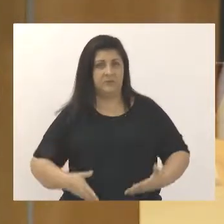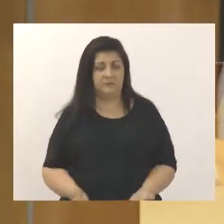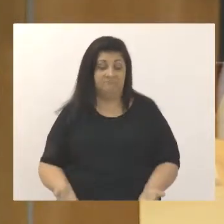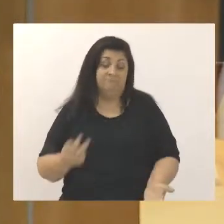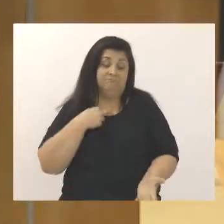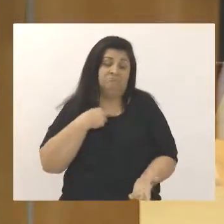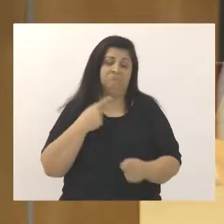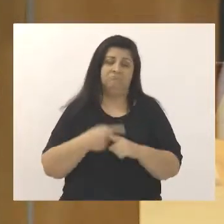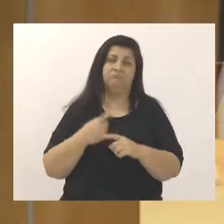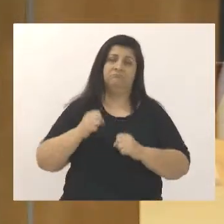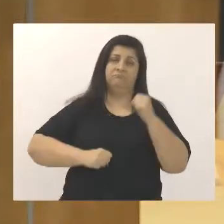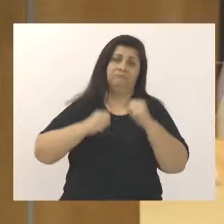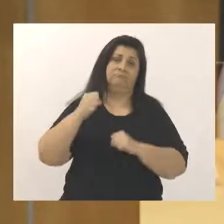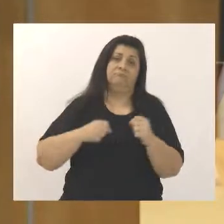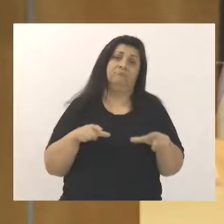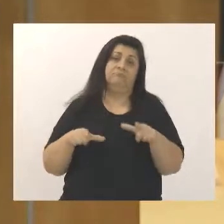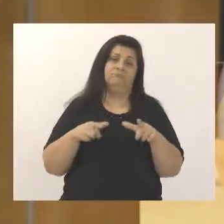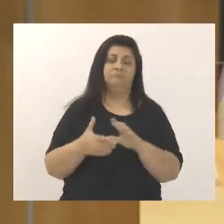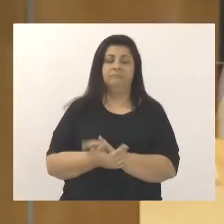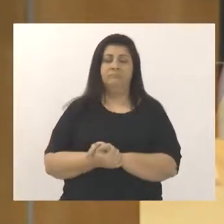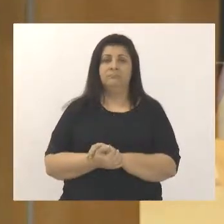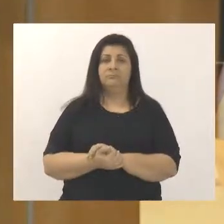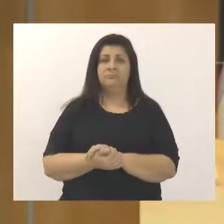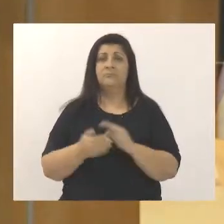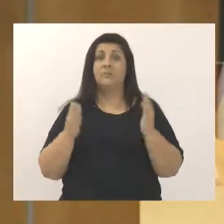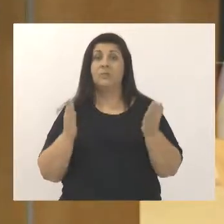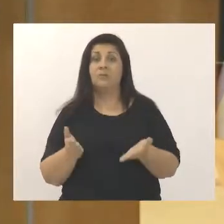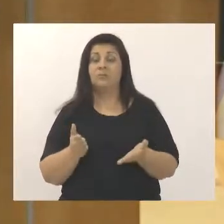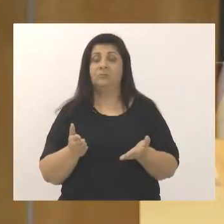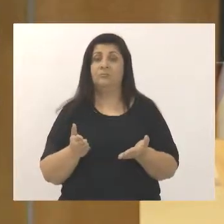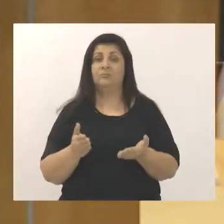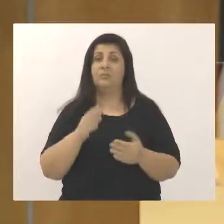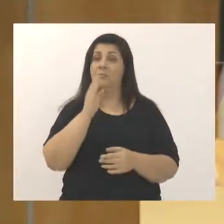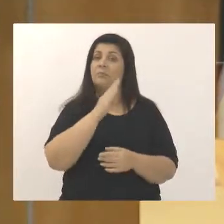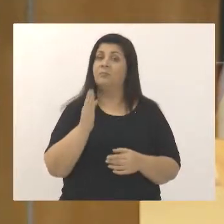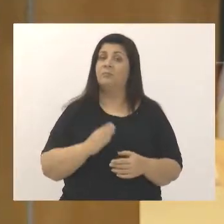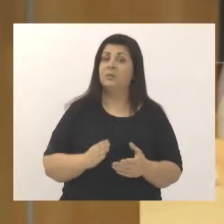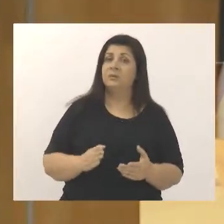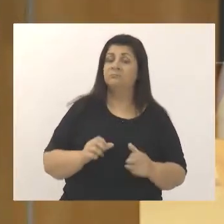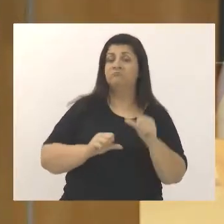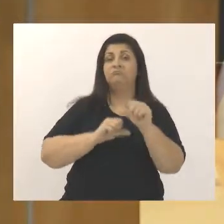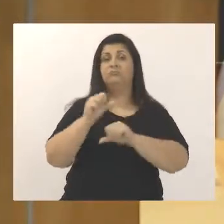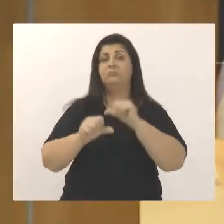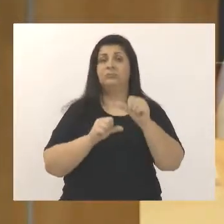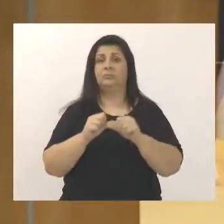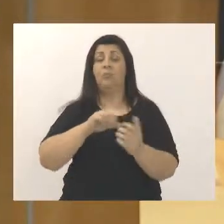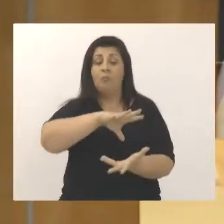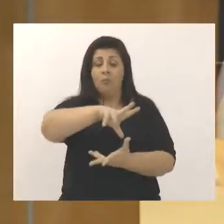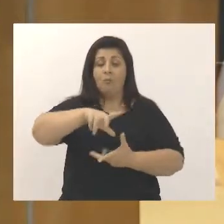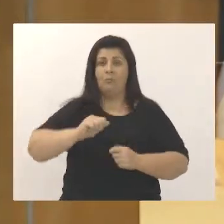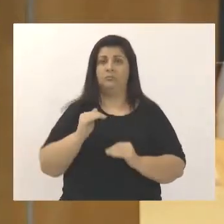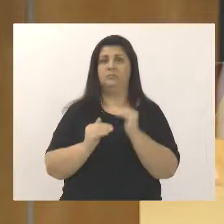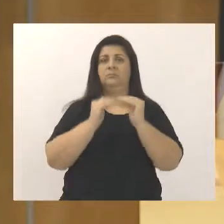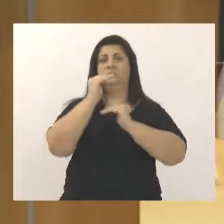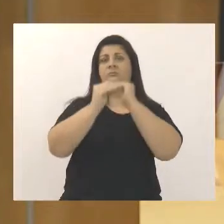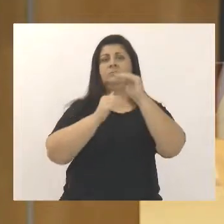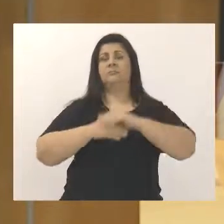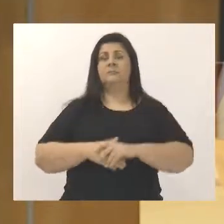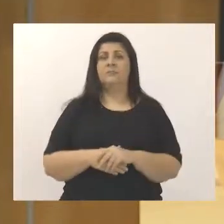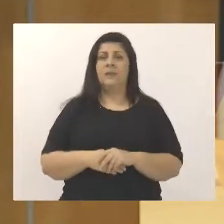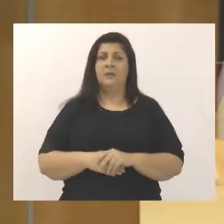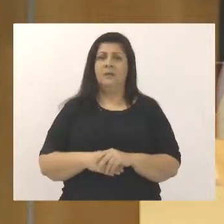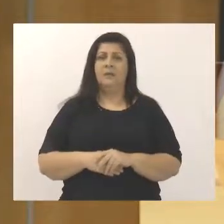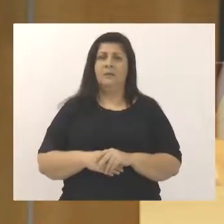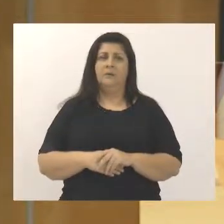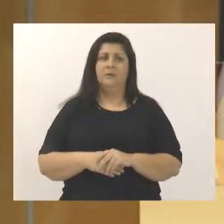ver. Então, hoje em dia, o Brasil vai evoluindo, o mundo vai evoluindo. E